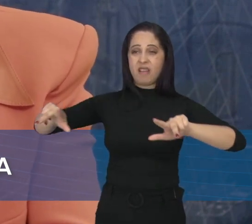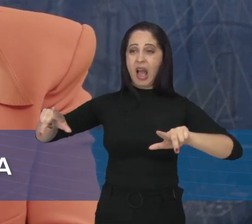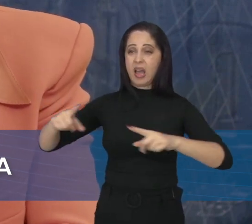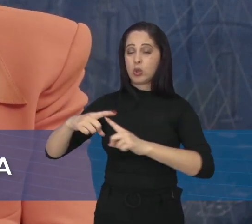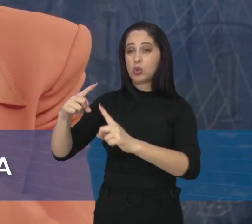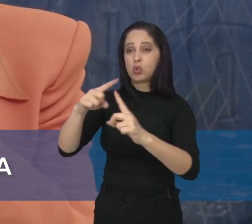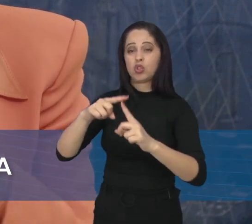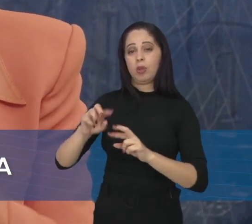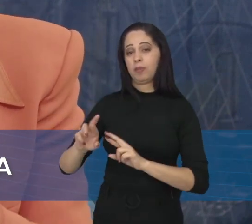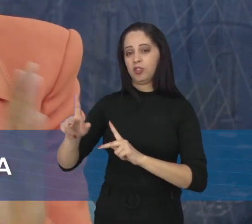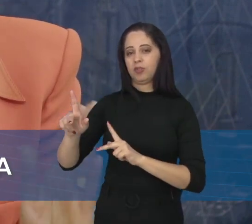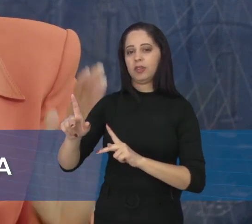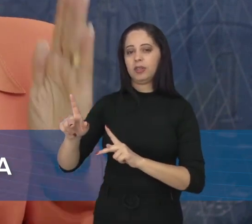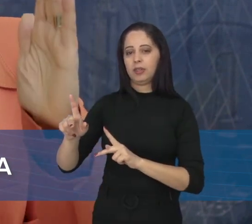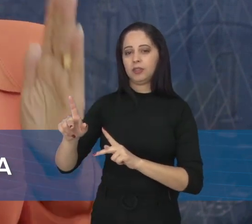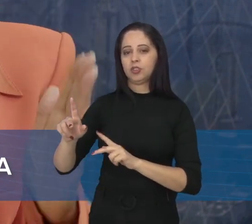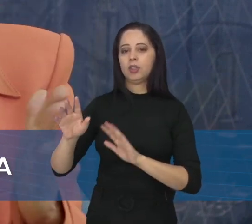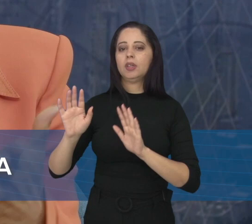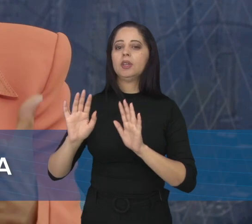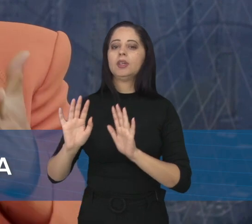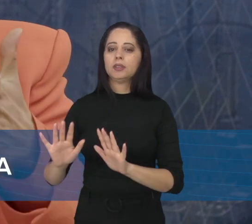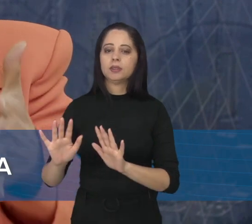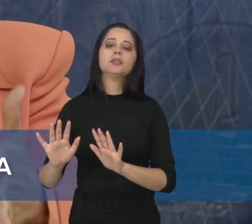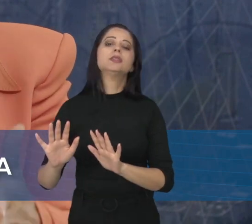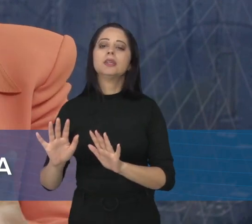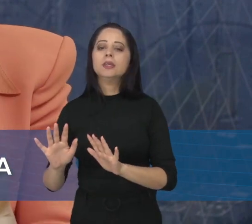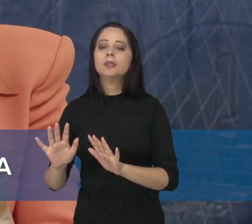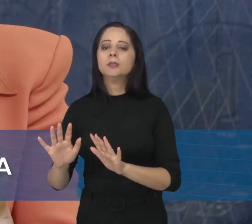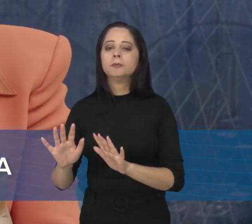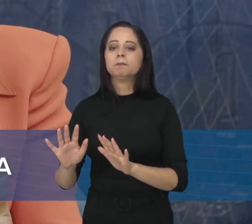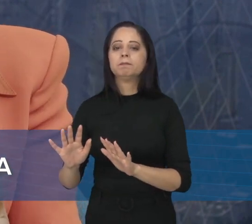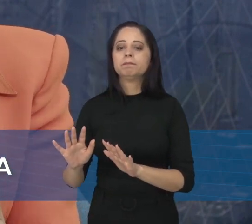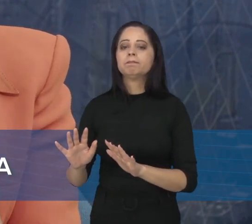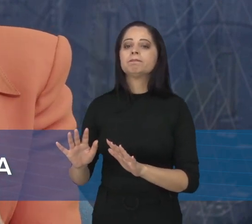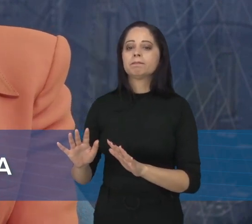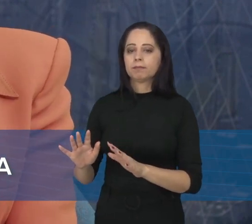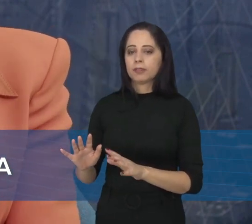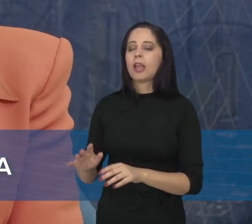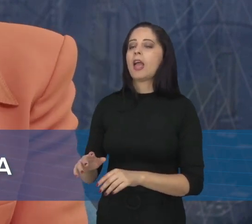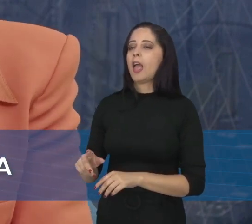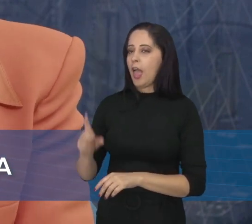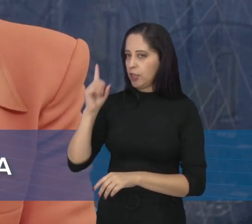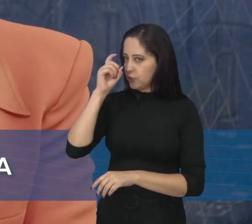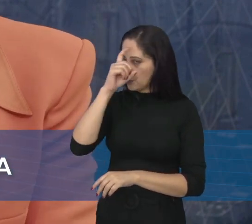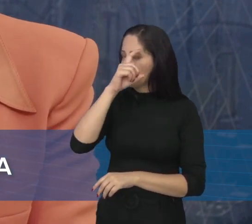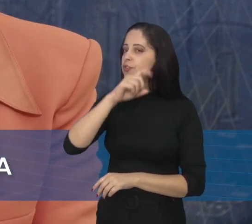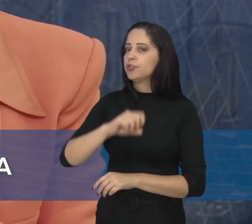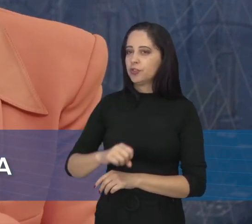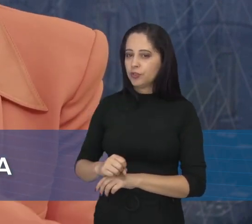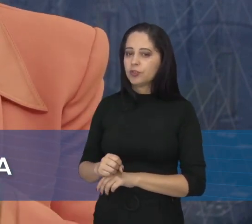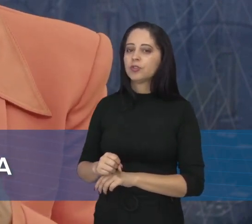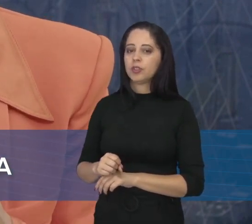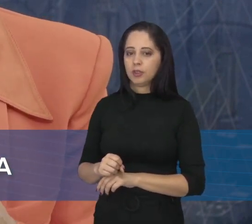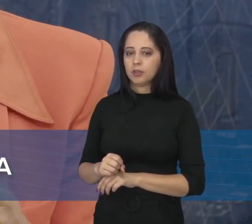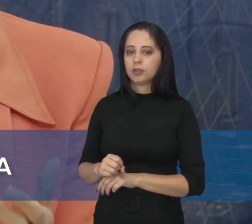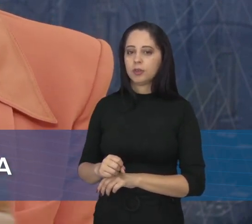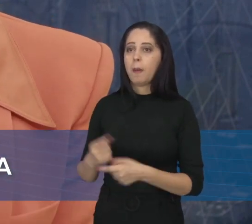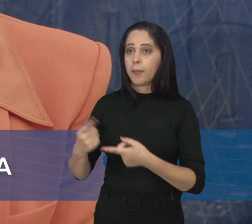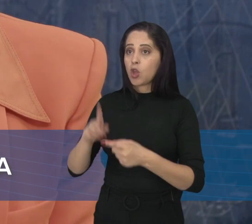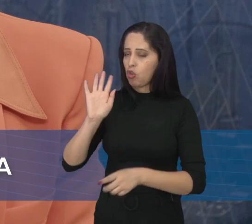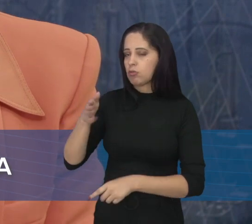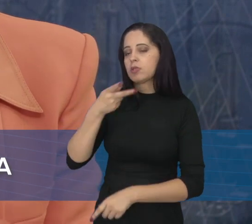acho que olhar desde uma janela corajosa de respeito implica um baita trabalho, porque é aquilo que eu lhe